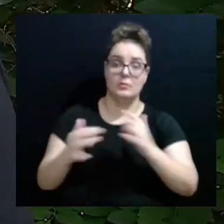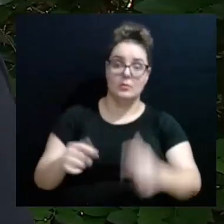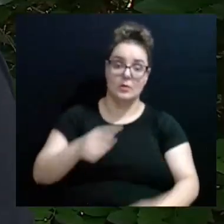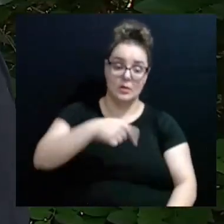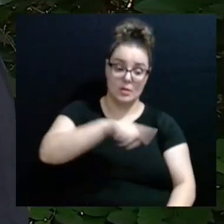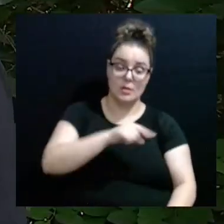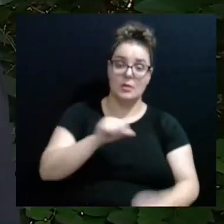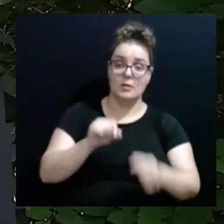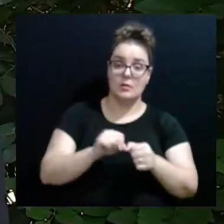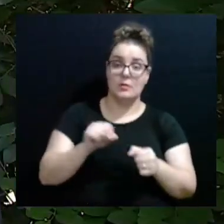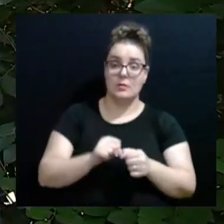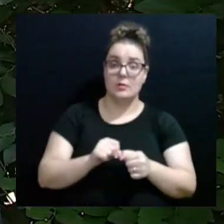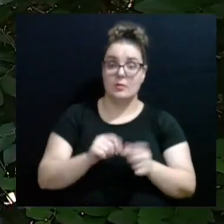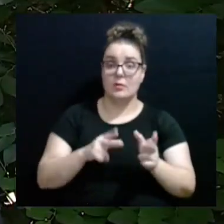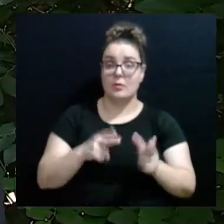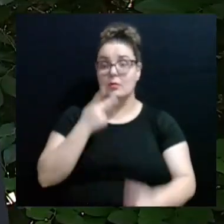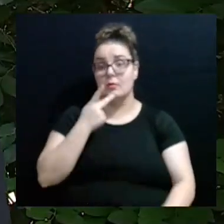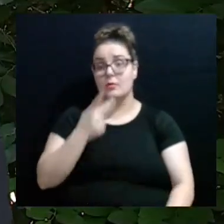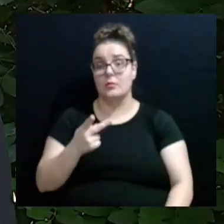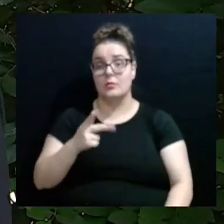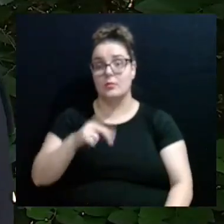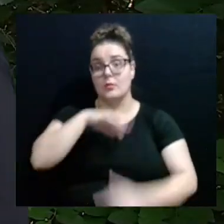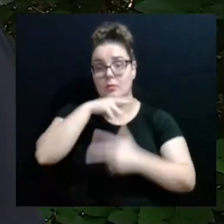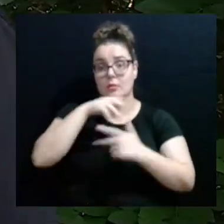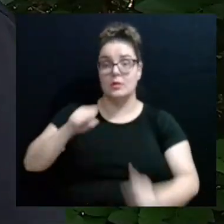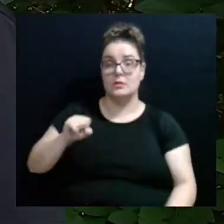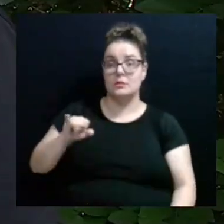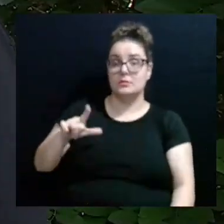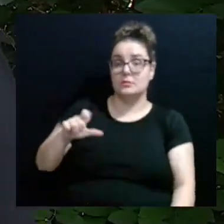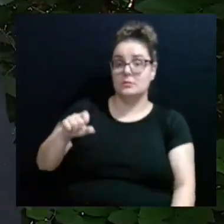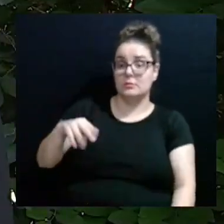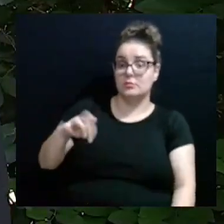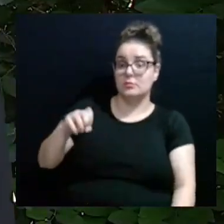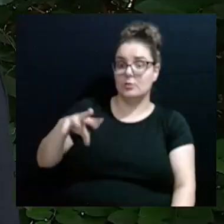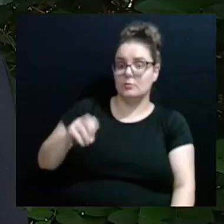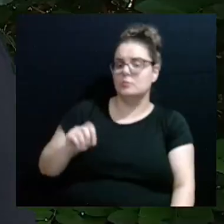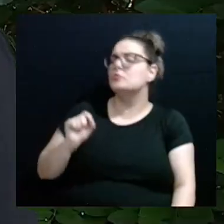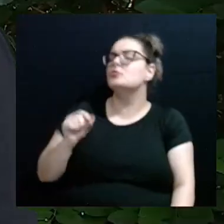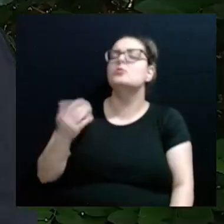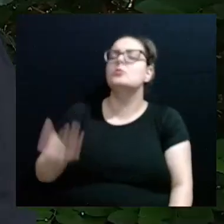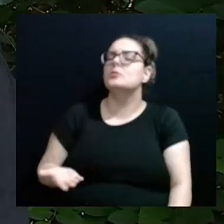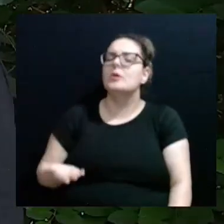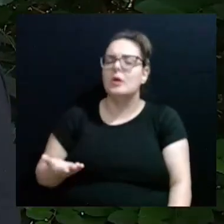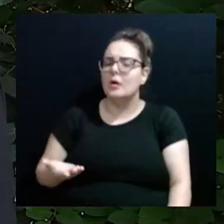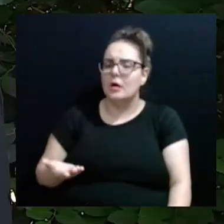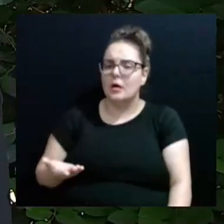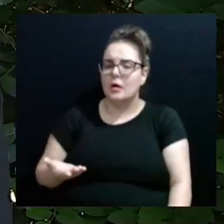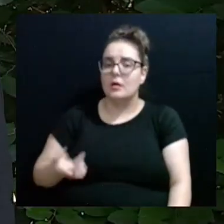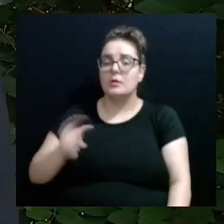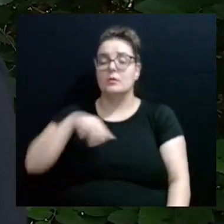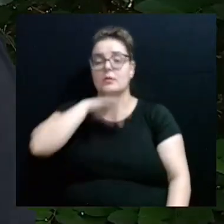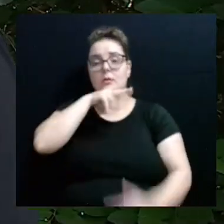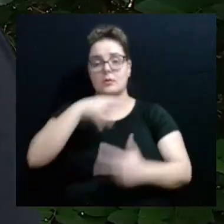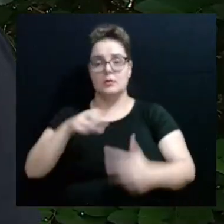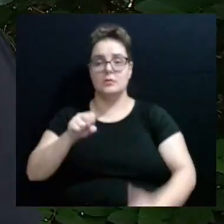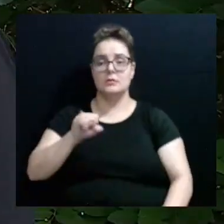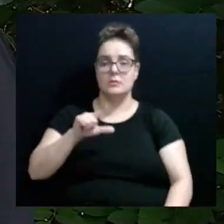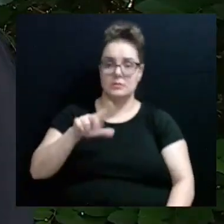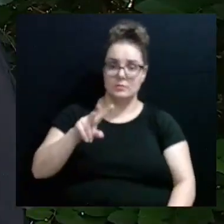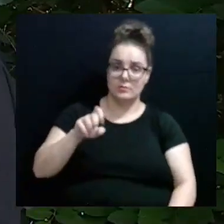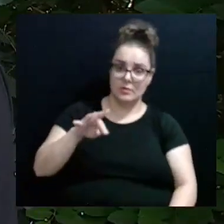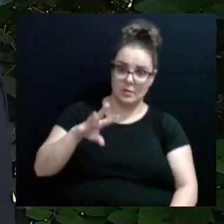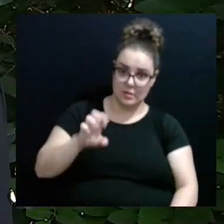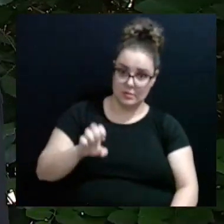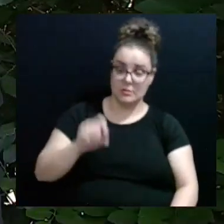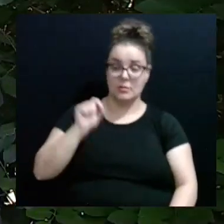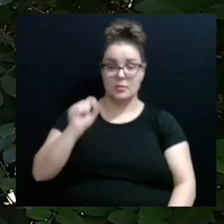fala, animais sinantrópicos. O que são esses animais sinantrópicos? São animais silvestres que